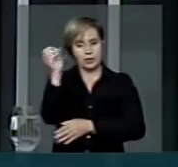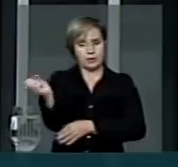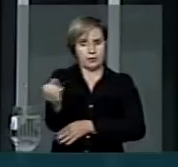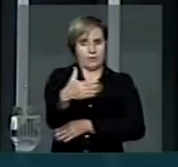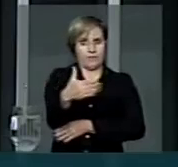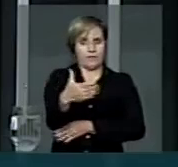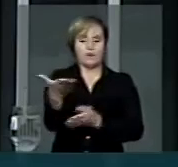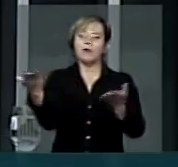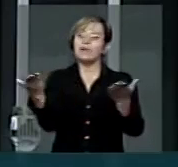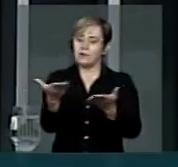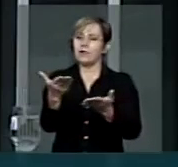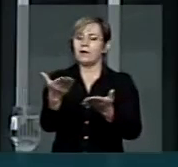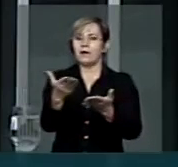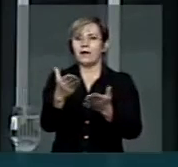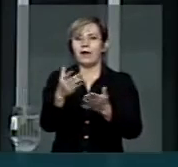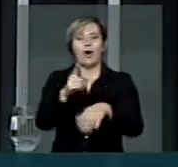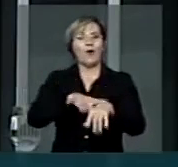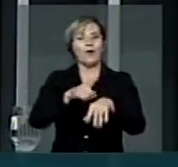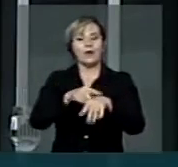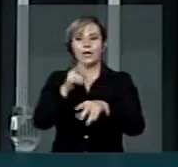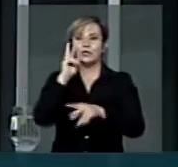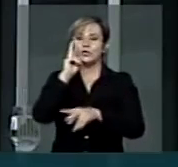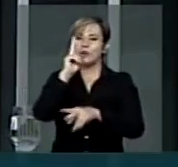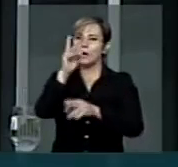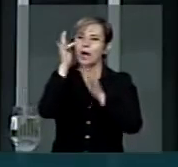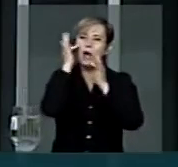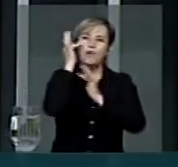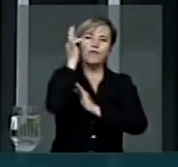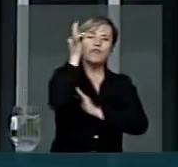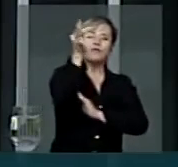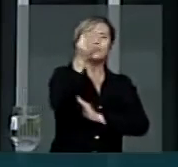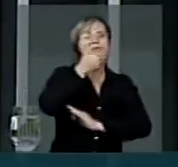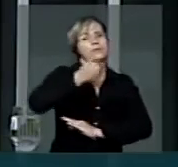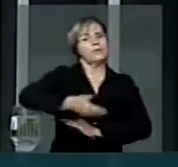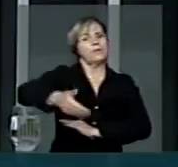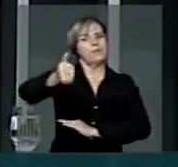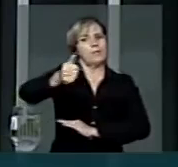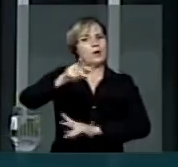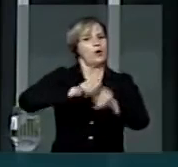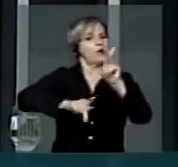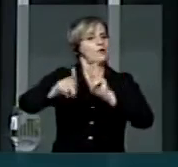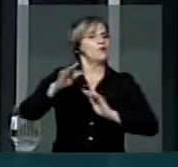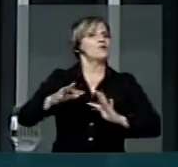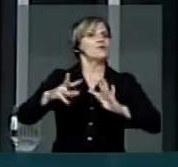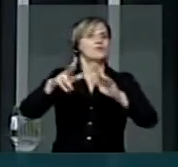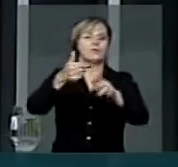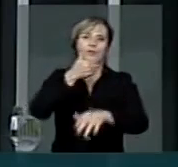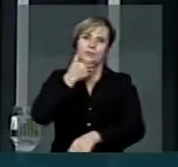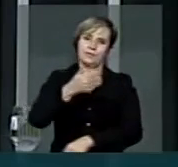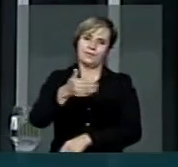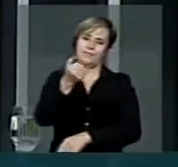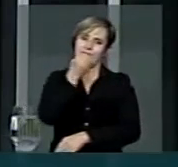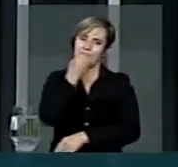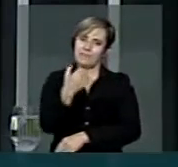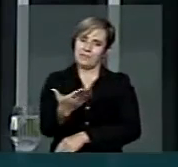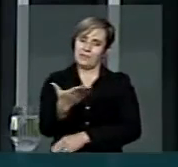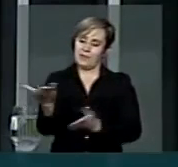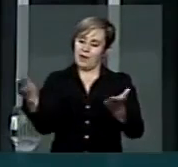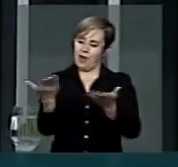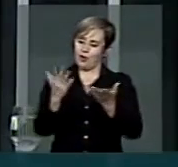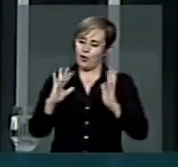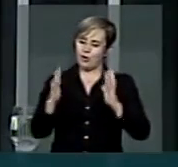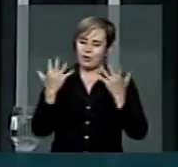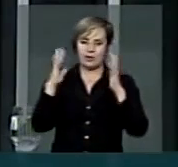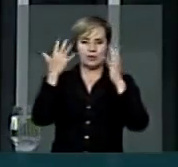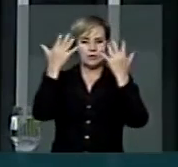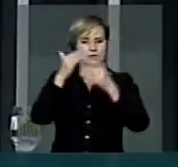a hora de olhar adiante e seguir em frente para o bem de todos. Portanto, é o momento de comemorarmos